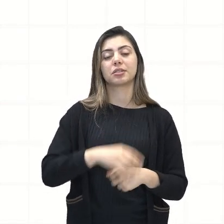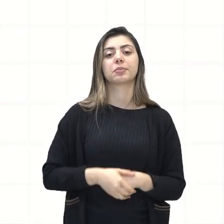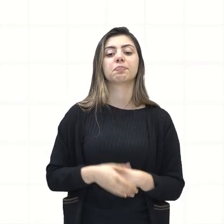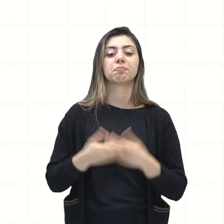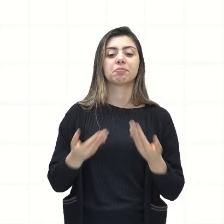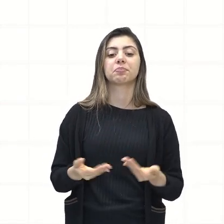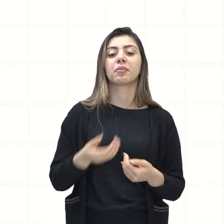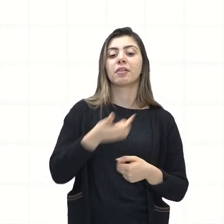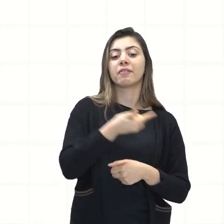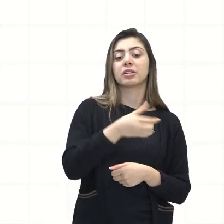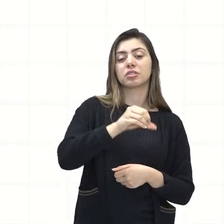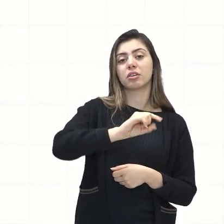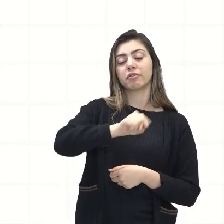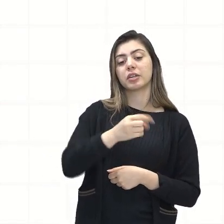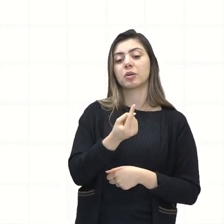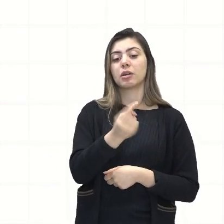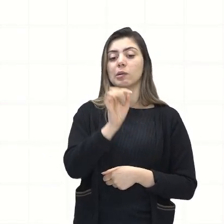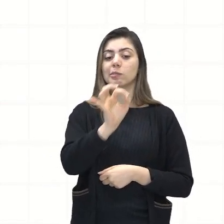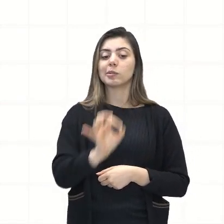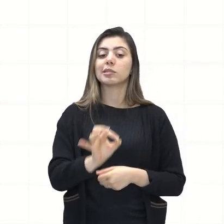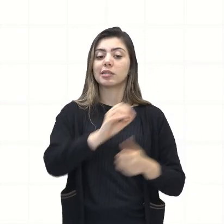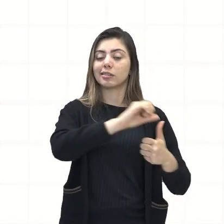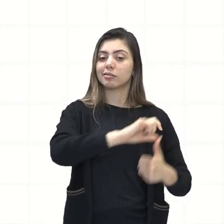de 29,1% dos